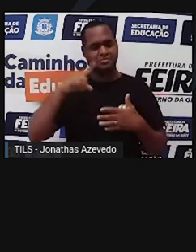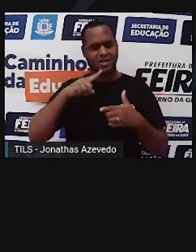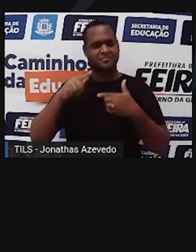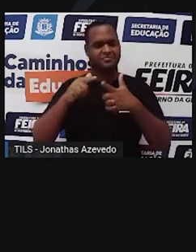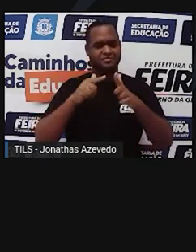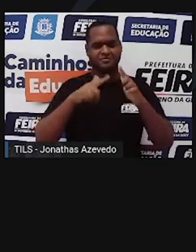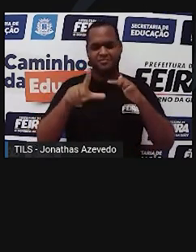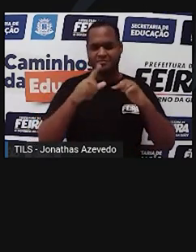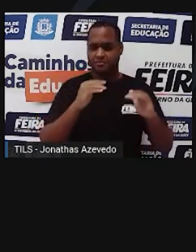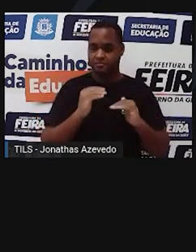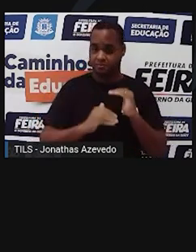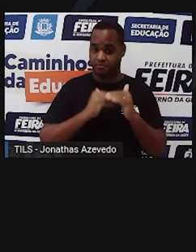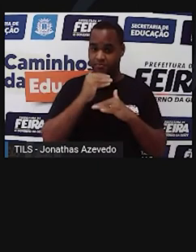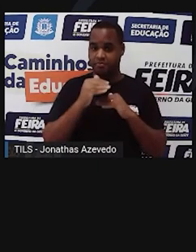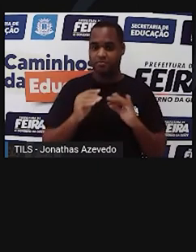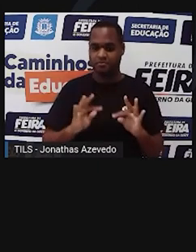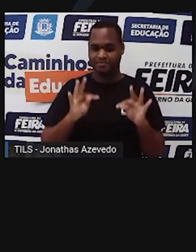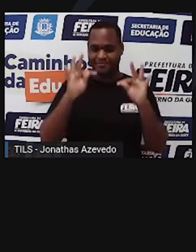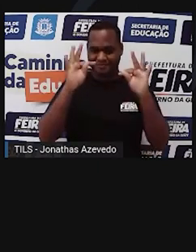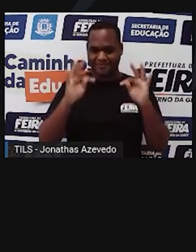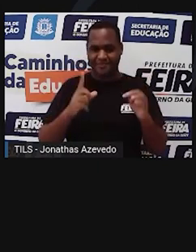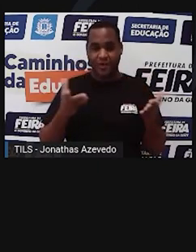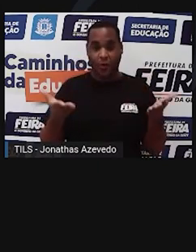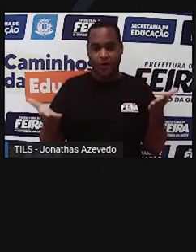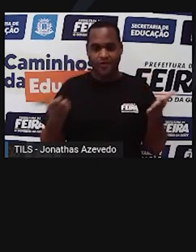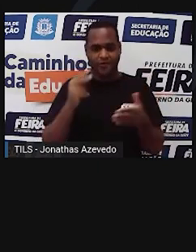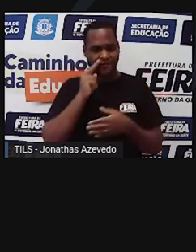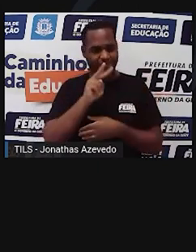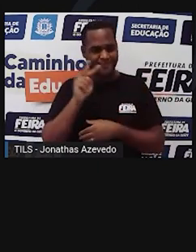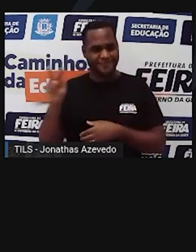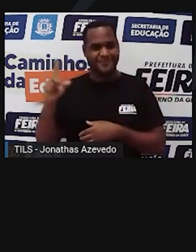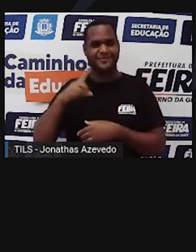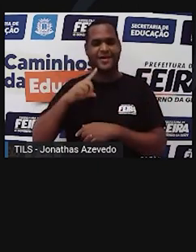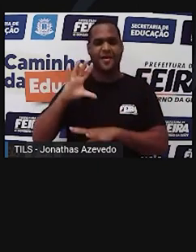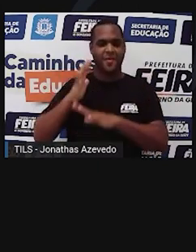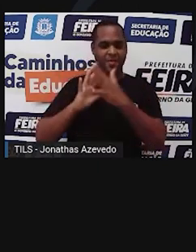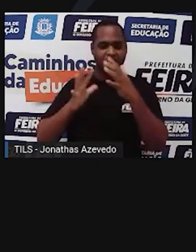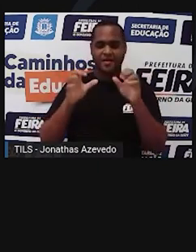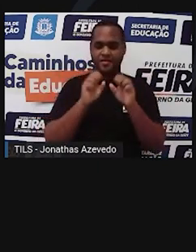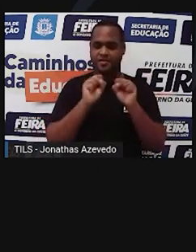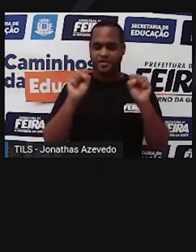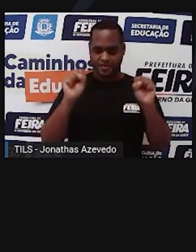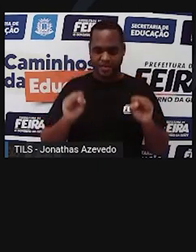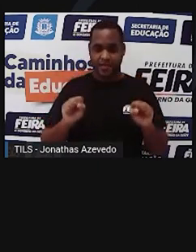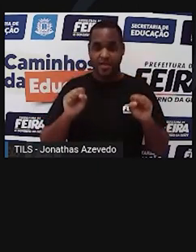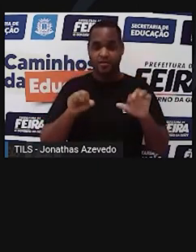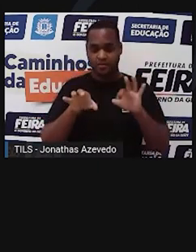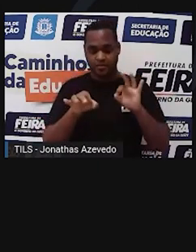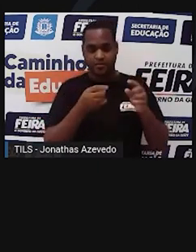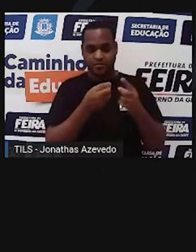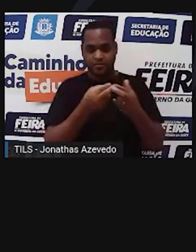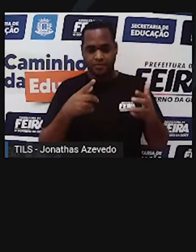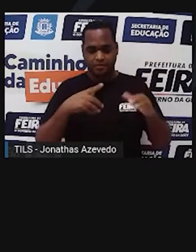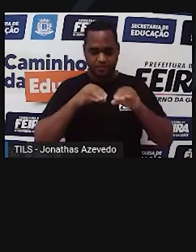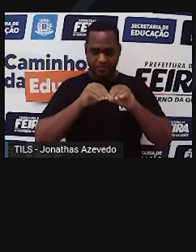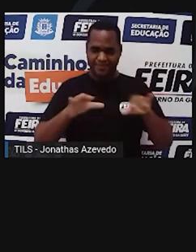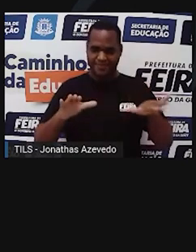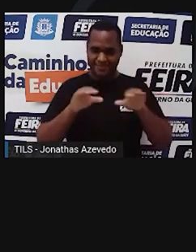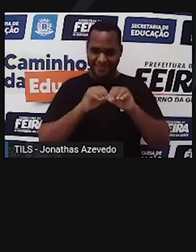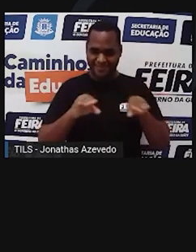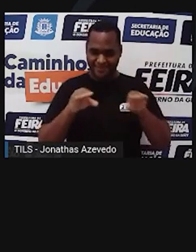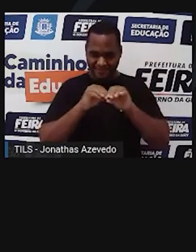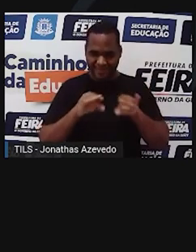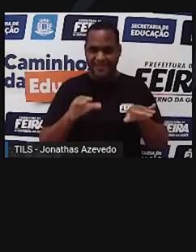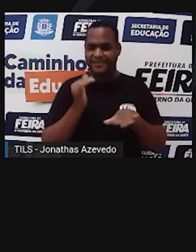avanços tecnológicos que existem hoje em dia nas usinas e no sistema de transmissão de energia permitem uma